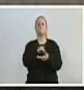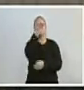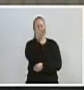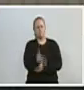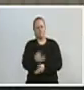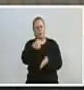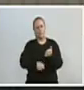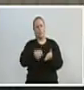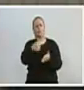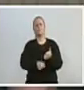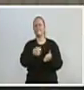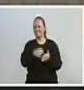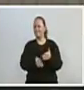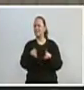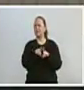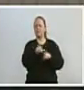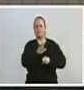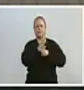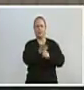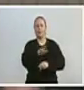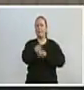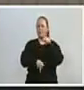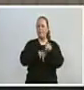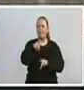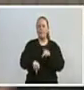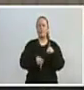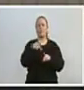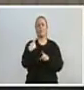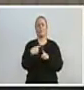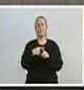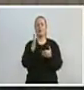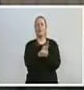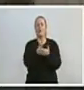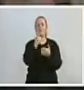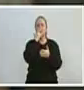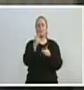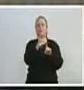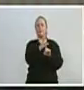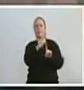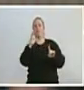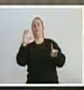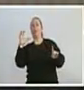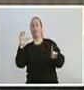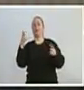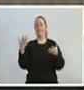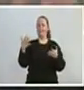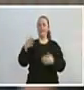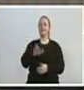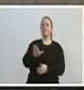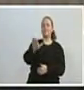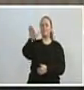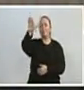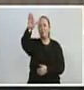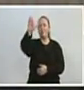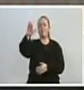luta também em prol de todo esse povo esquecido à margem das nossas periferias, dos nossos morros, dos nossos diversos